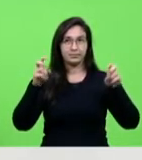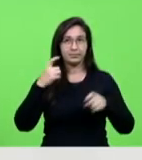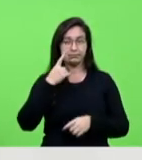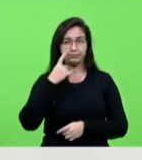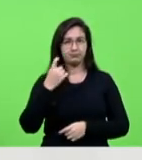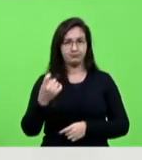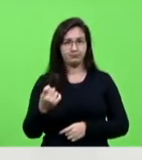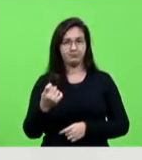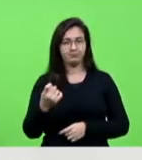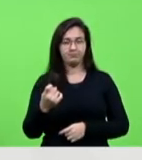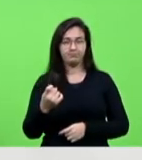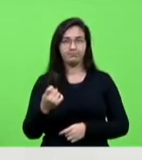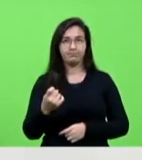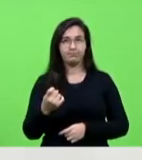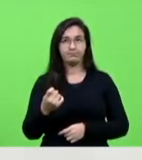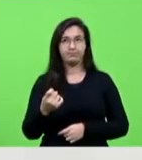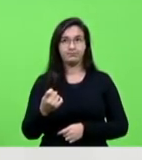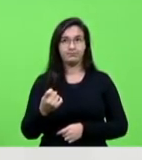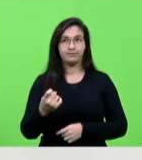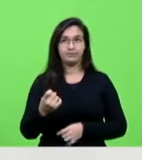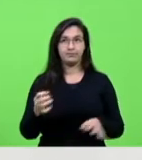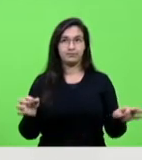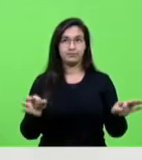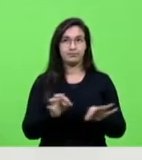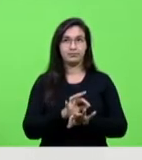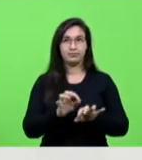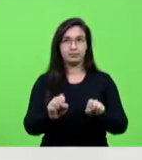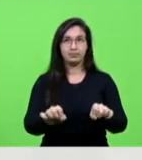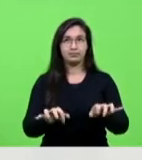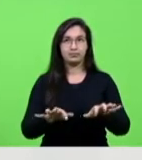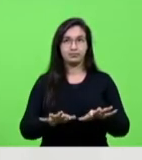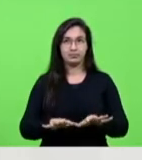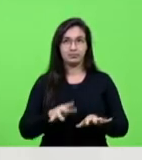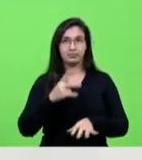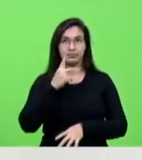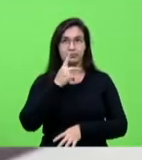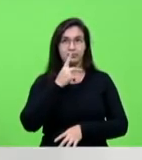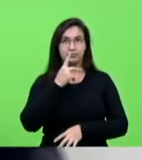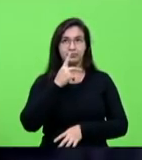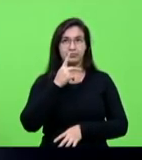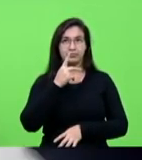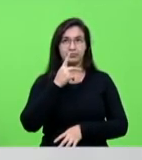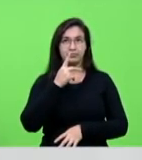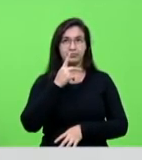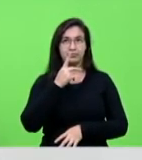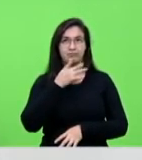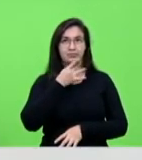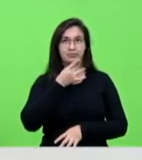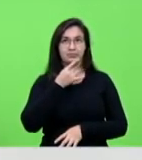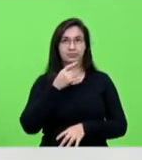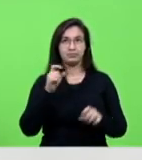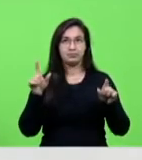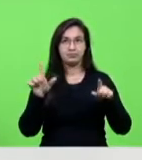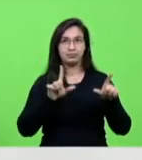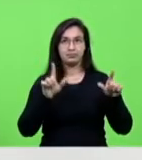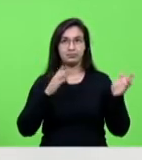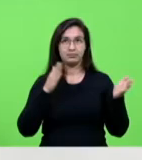para encerramento dessa sessão, deputado Cobalcini. Pode rodar o vídeo.